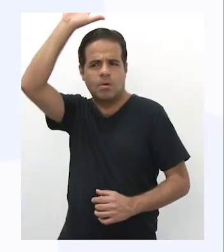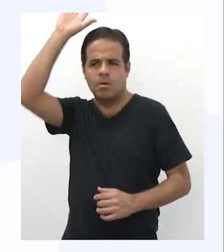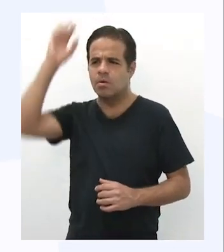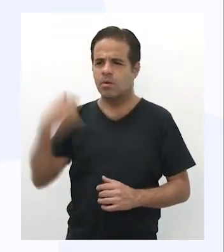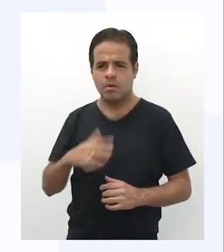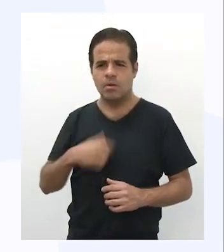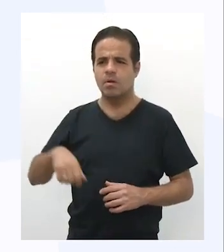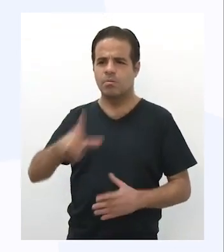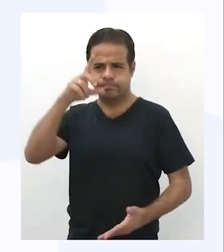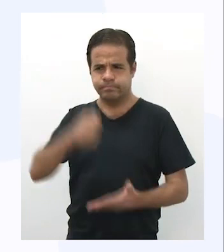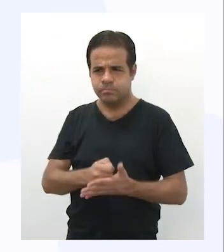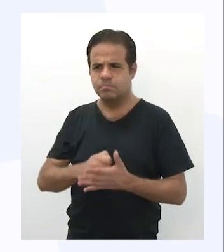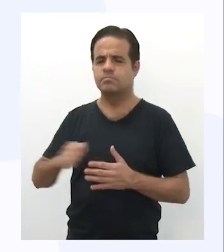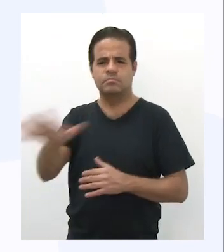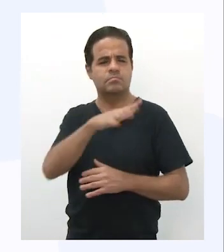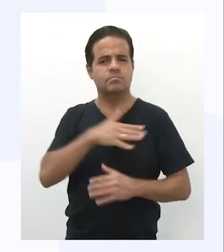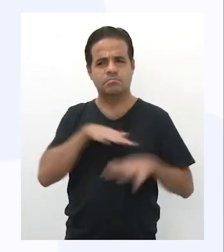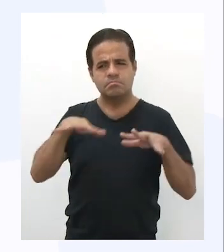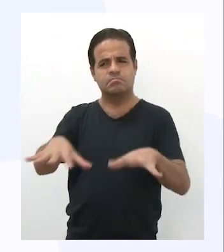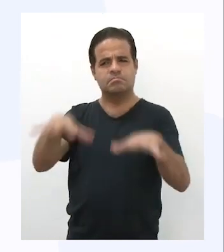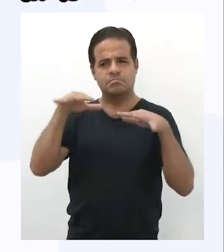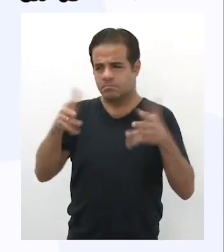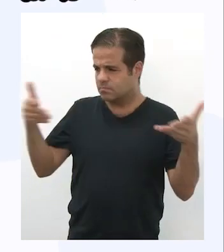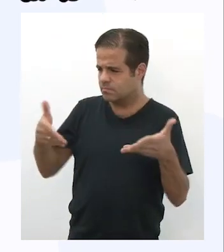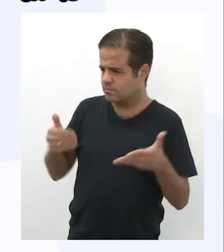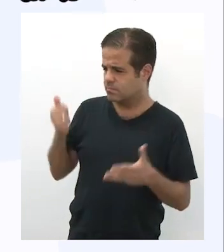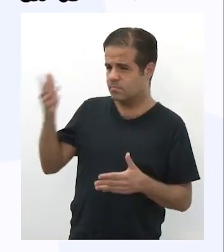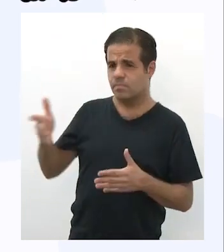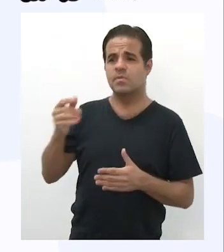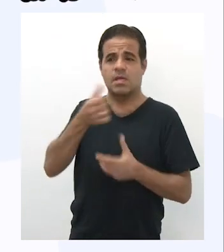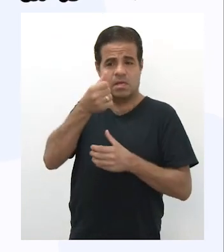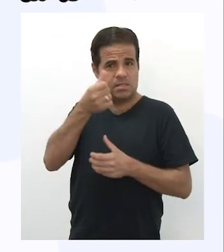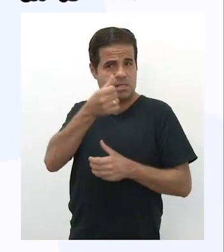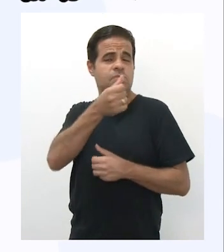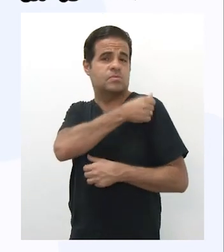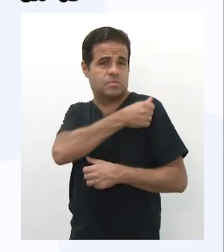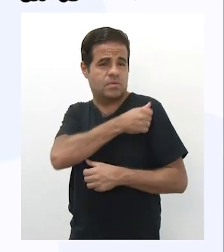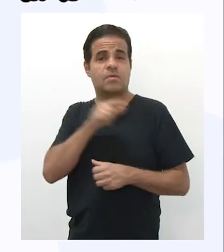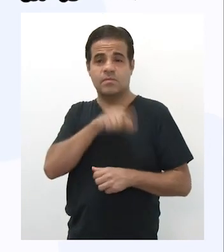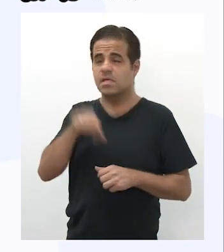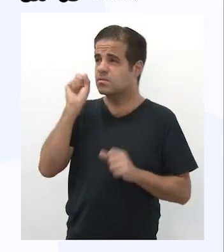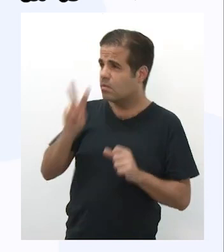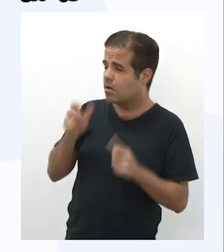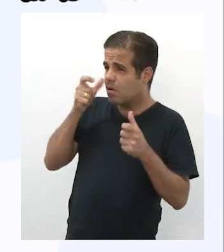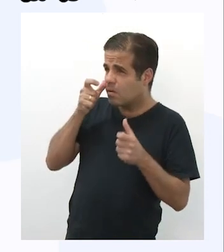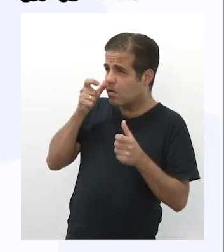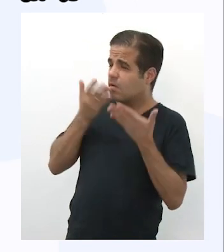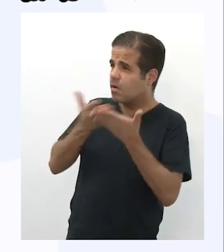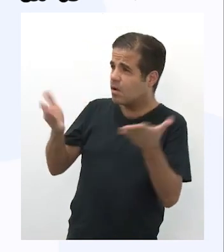era decidido pelo público. Então, aqui, ó, sexto ano, no Coliseu, que vocês estão observando